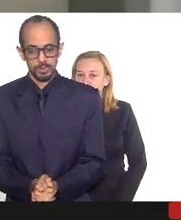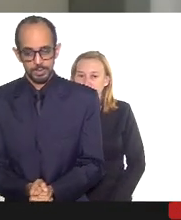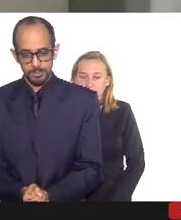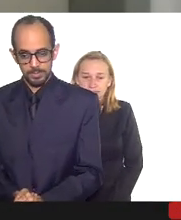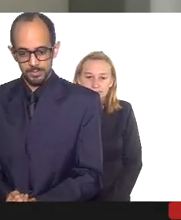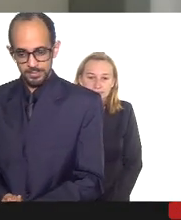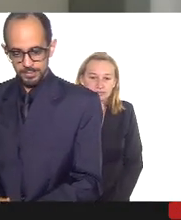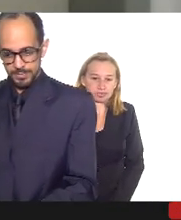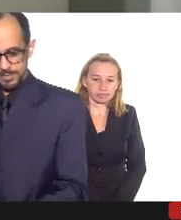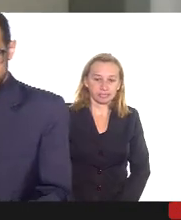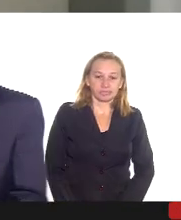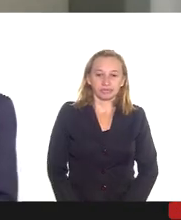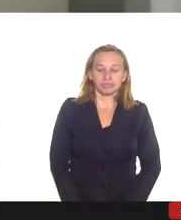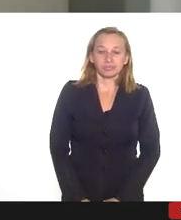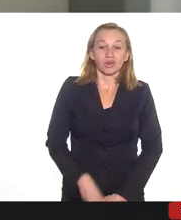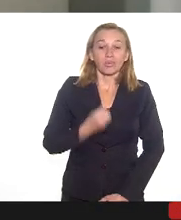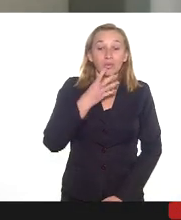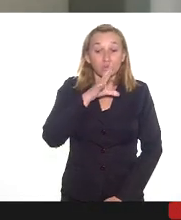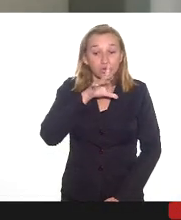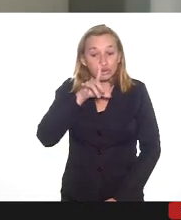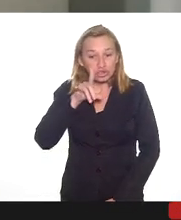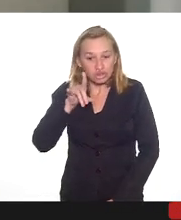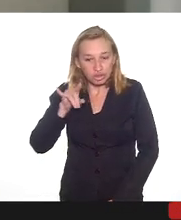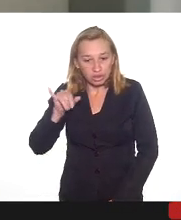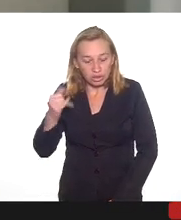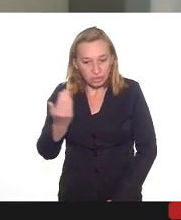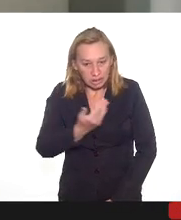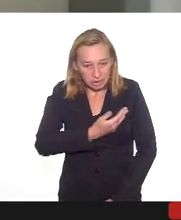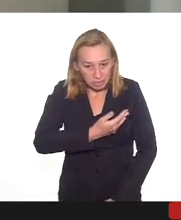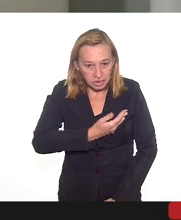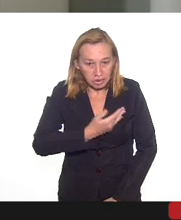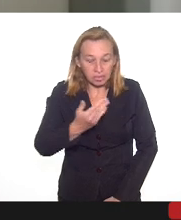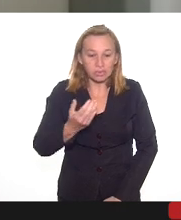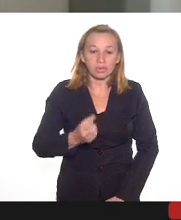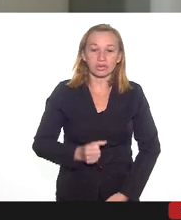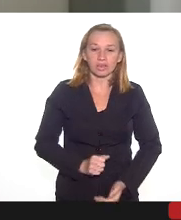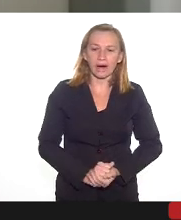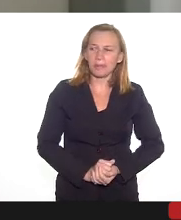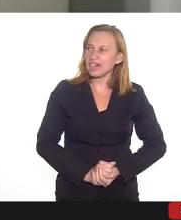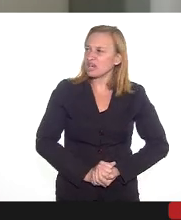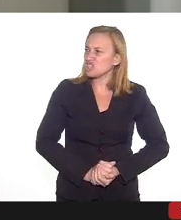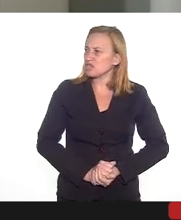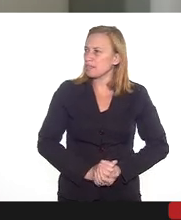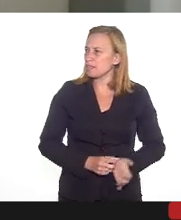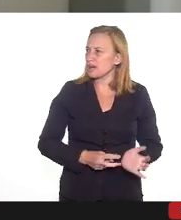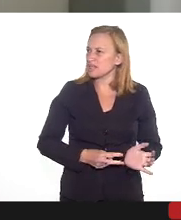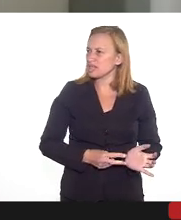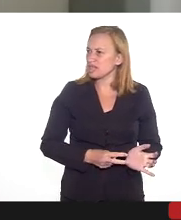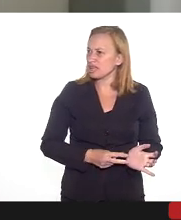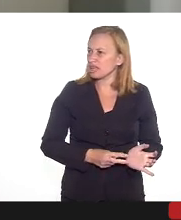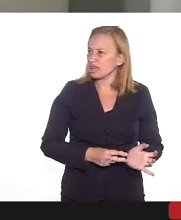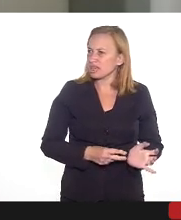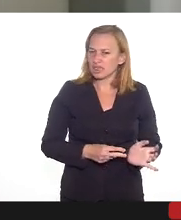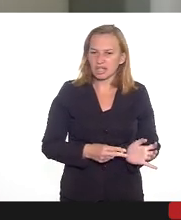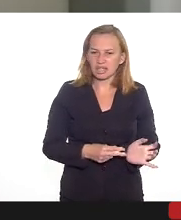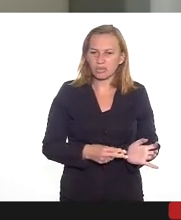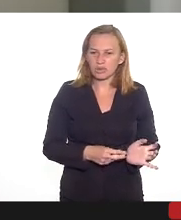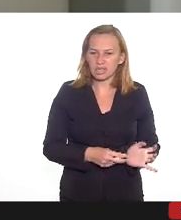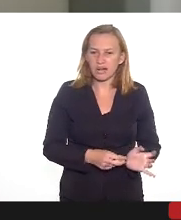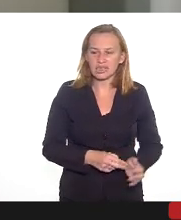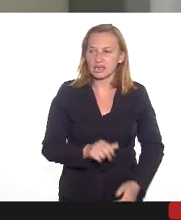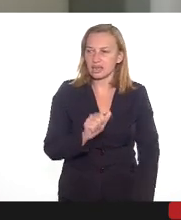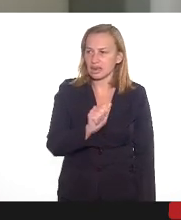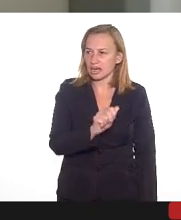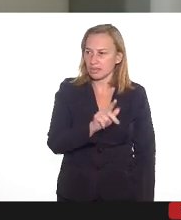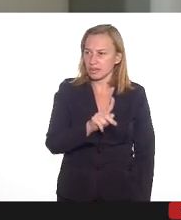dia, também entrando aí na sala, nosso colega. O nosso aplicativo, que só tínhamos material de revisão e